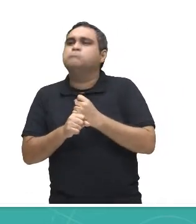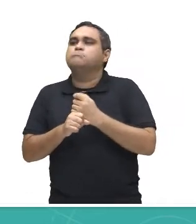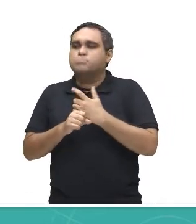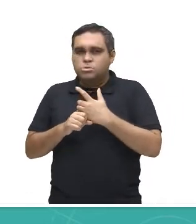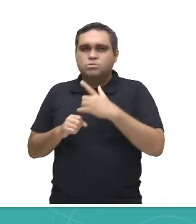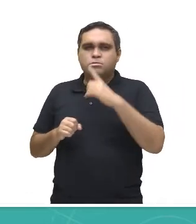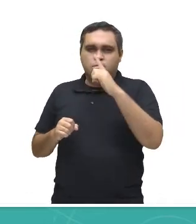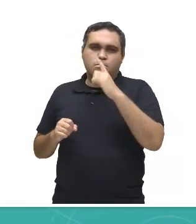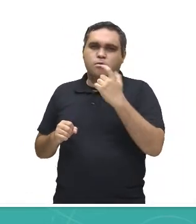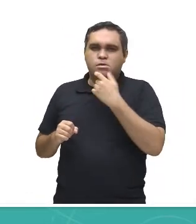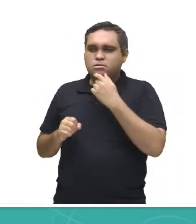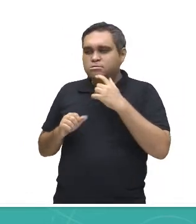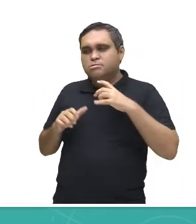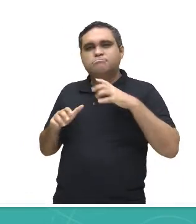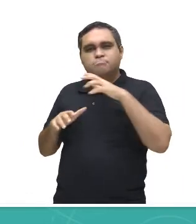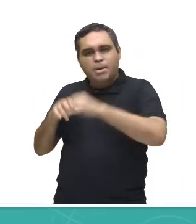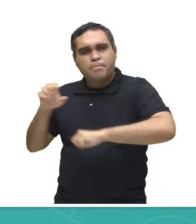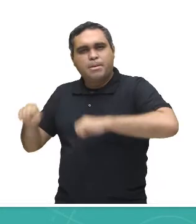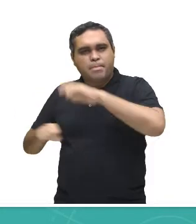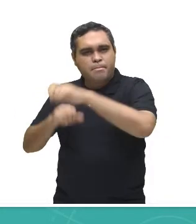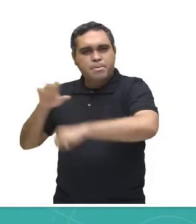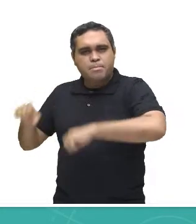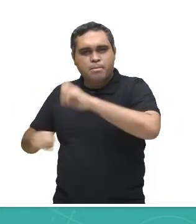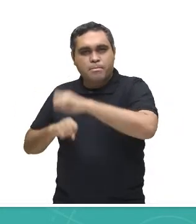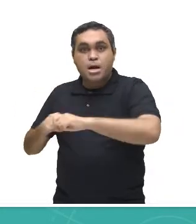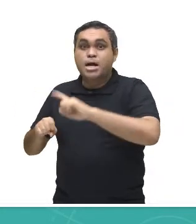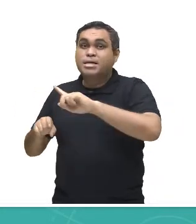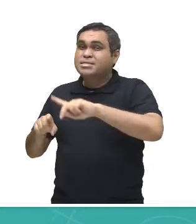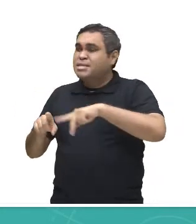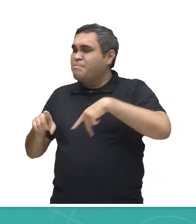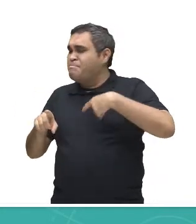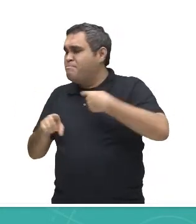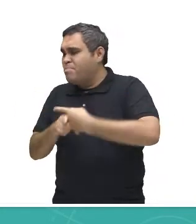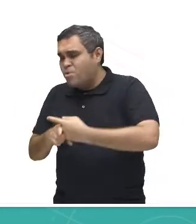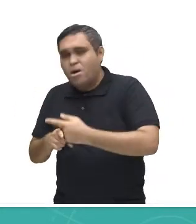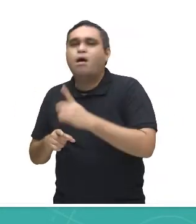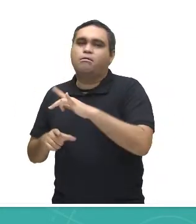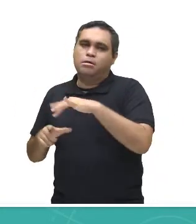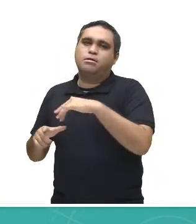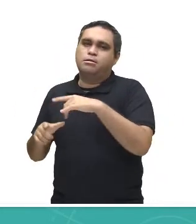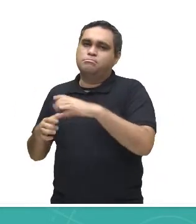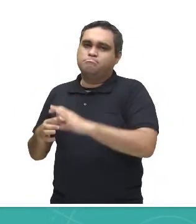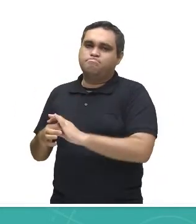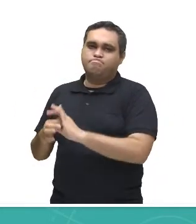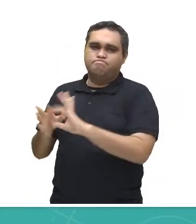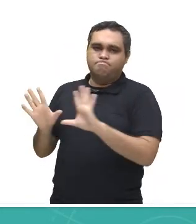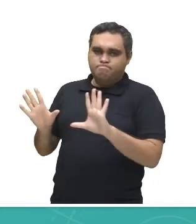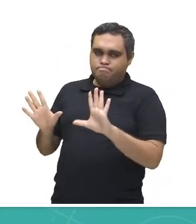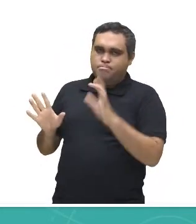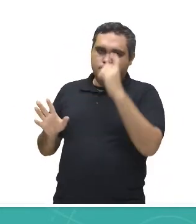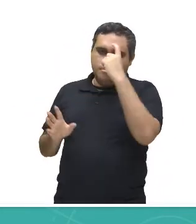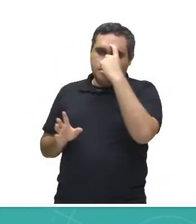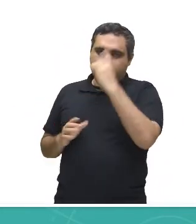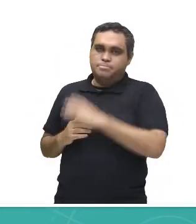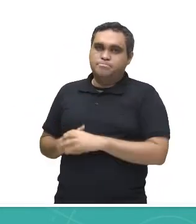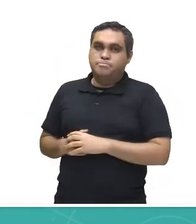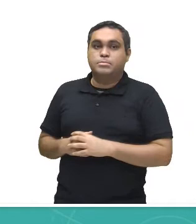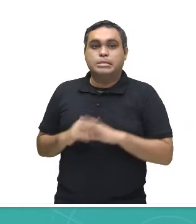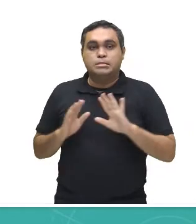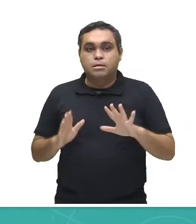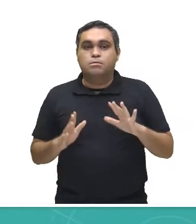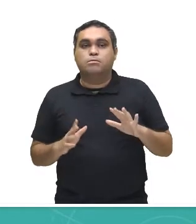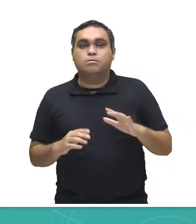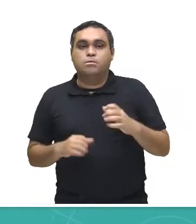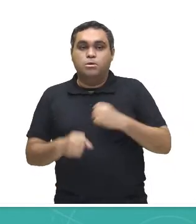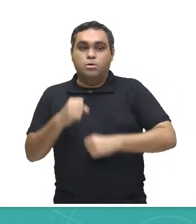XVII e, aos poucos, vão desalojando comerciantes de outros países europeus. Em 1750, eles se apossam